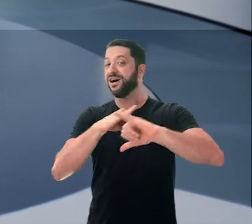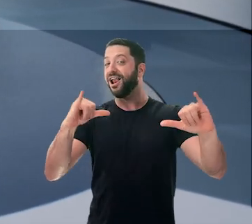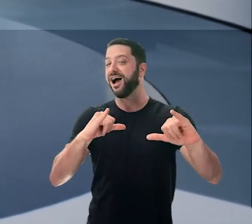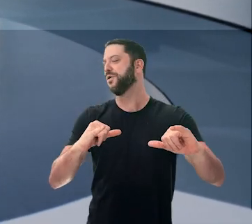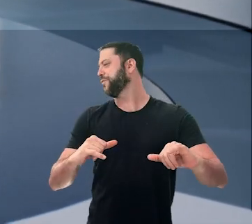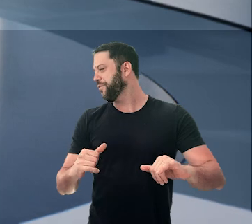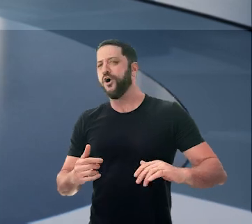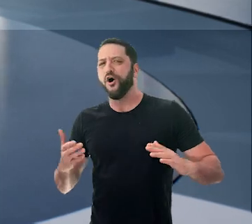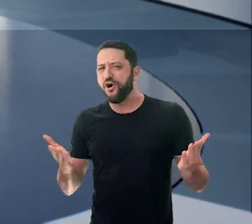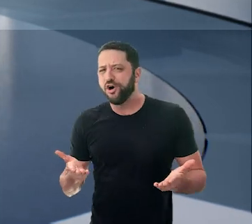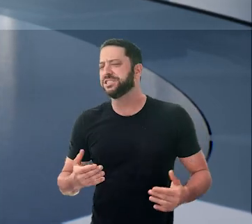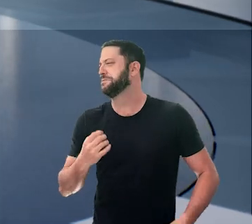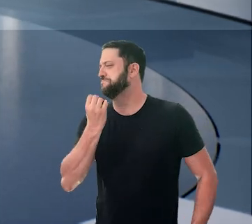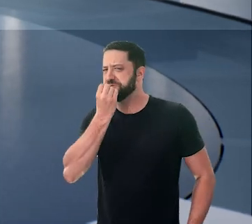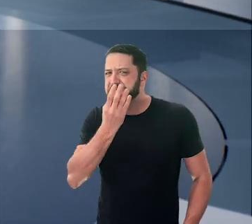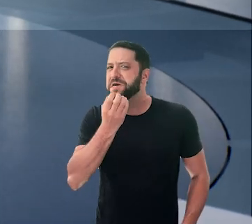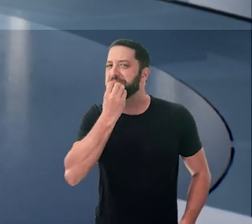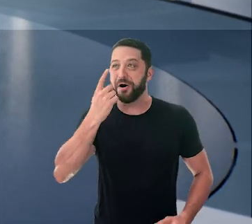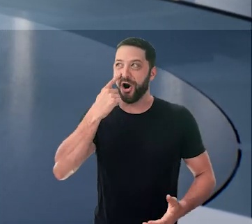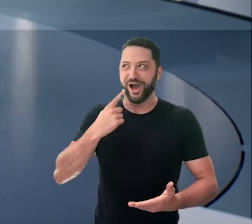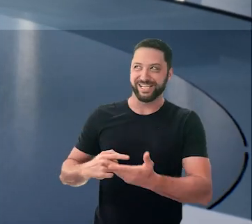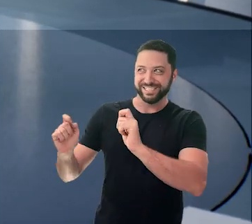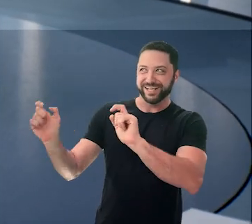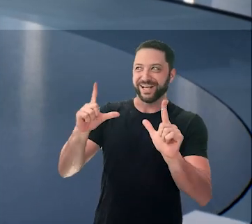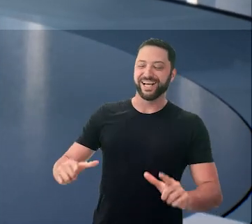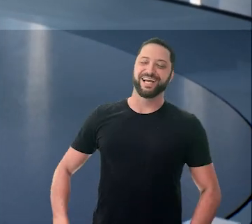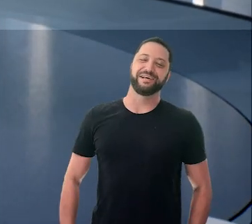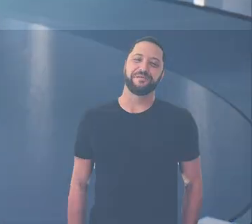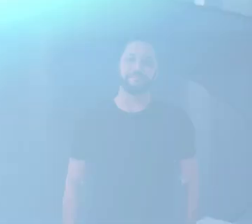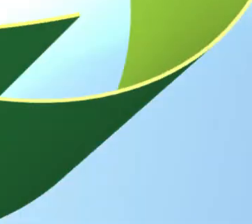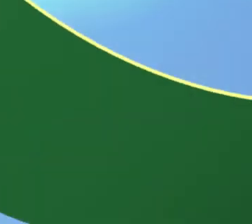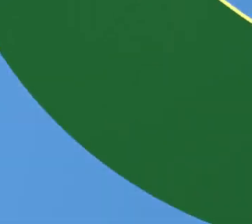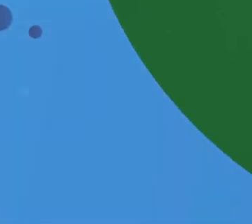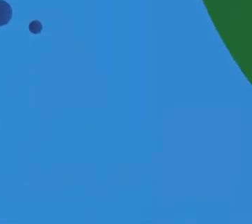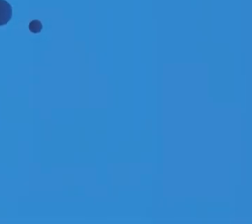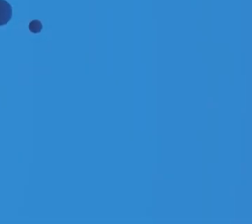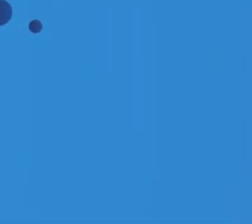vou adiantando que hoje o programa tá bom demais, olha só.